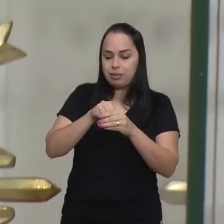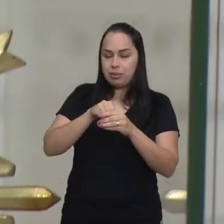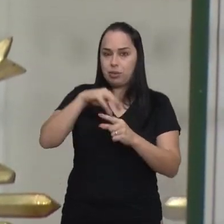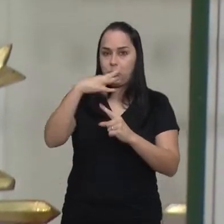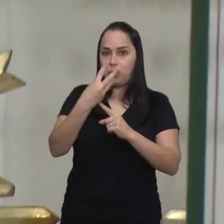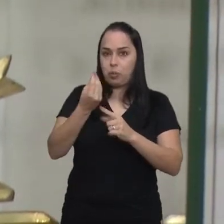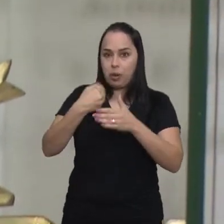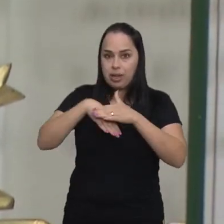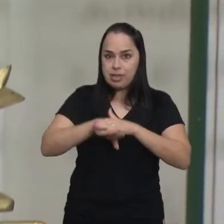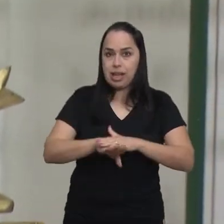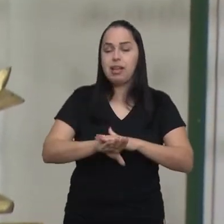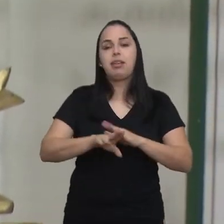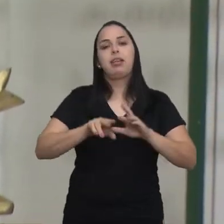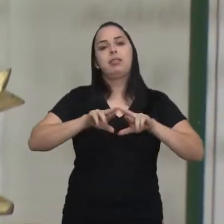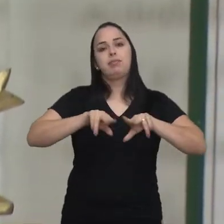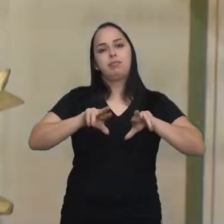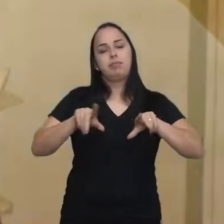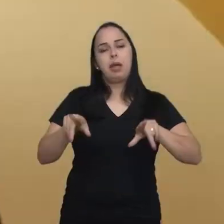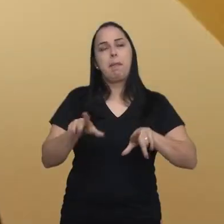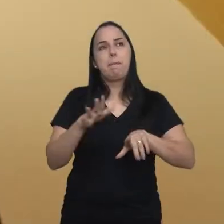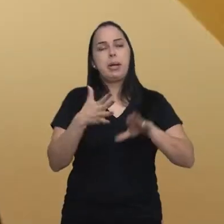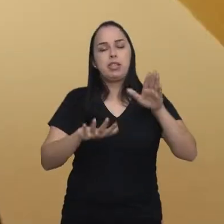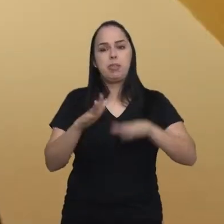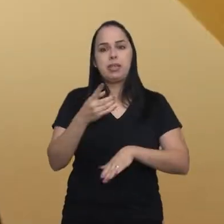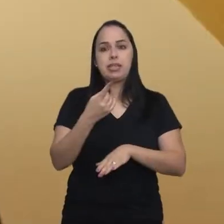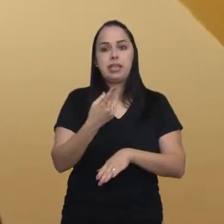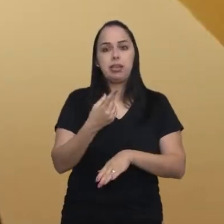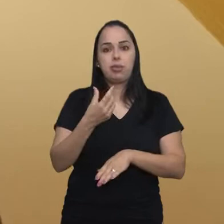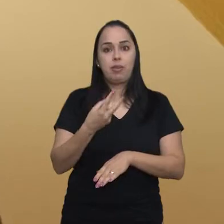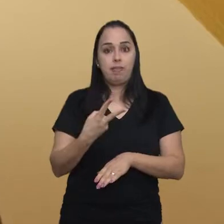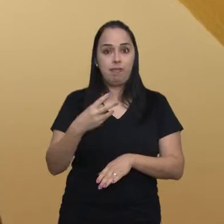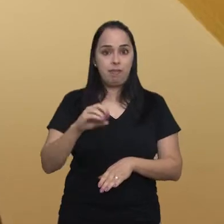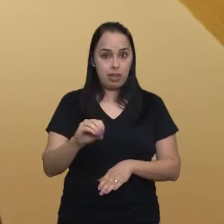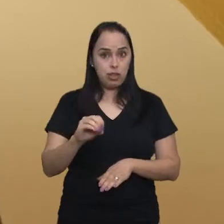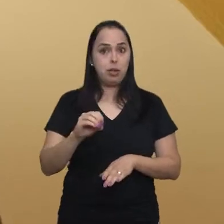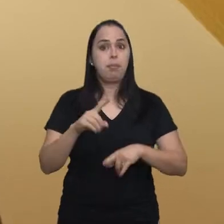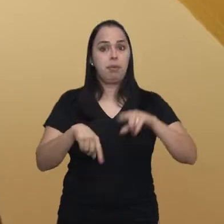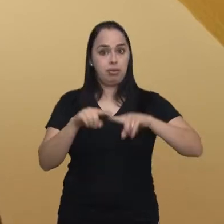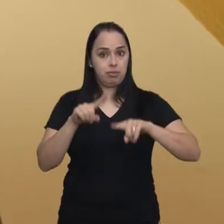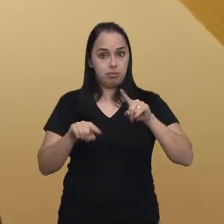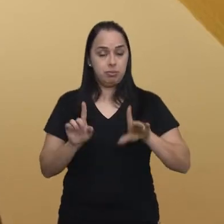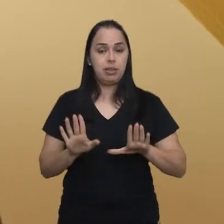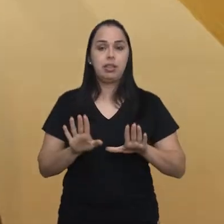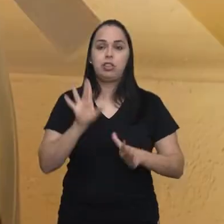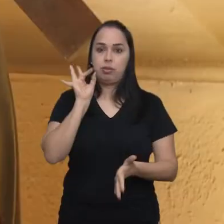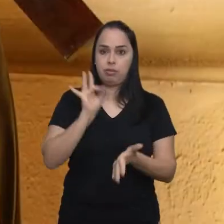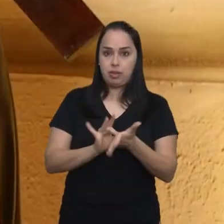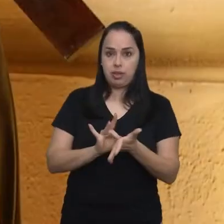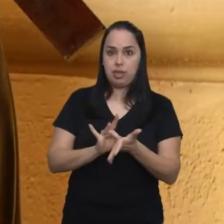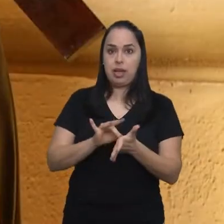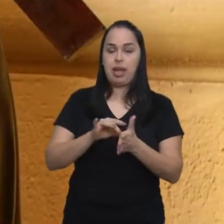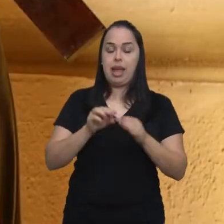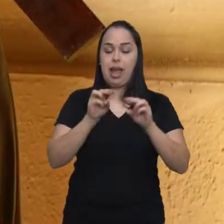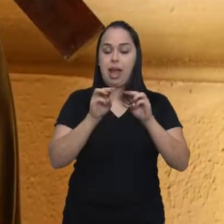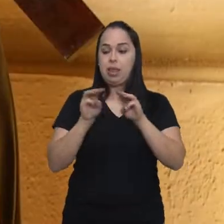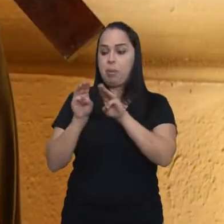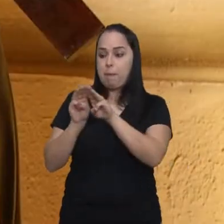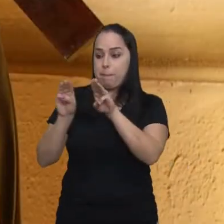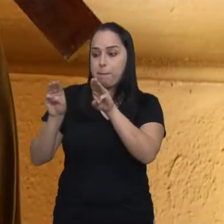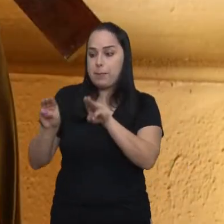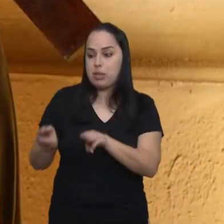do Museu de Arte Sacra, nós temos por volta 120 peças, que na verdade são peças do